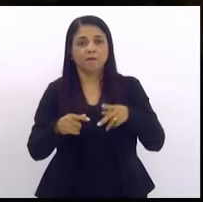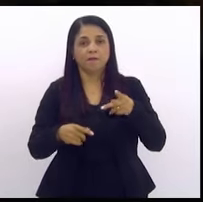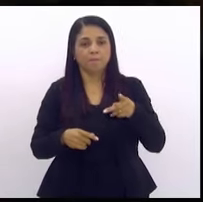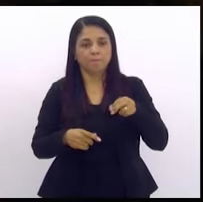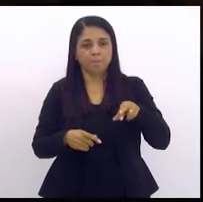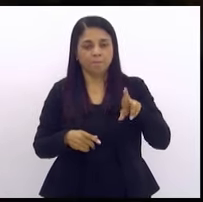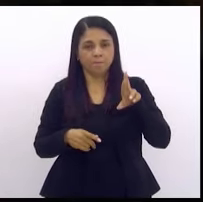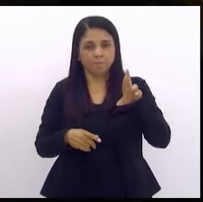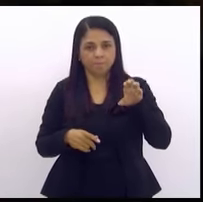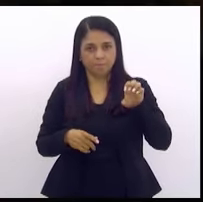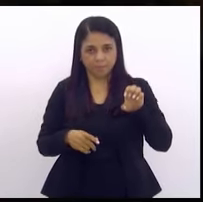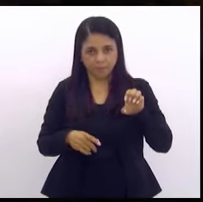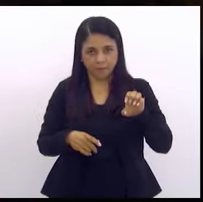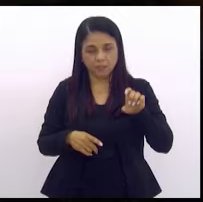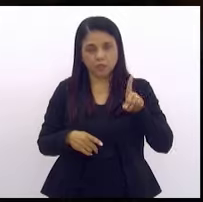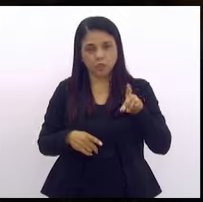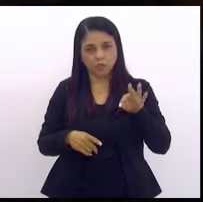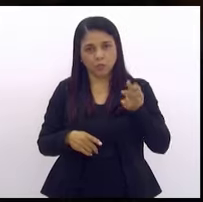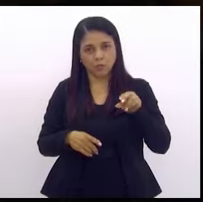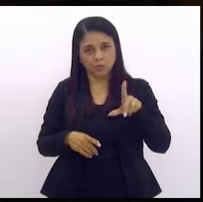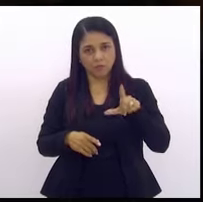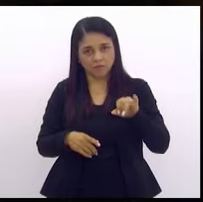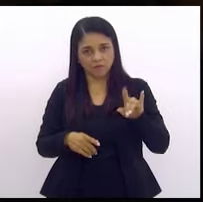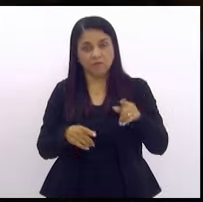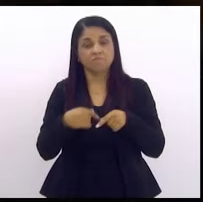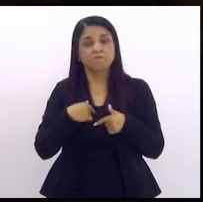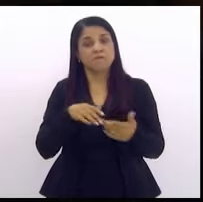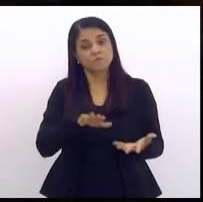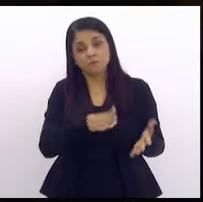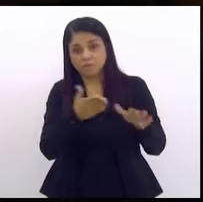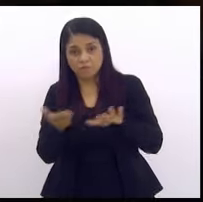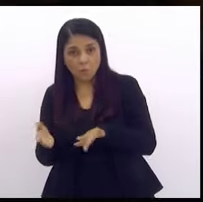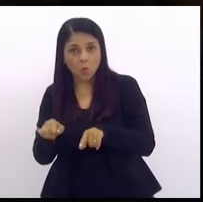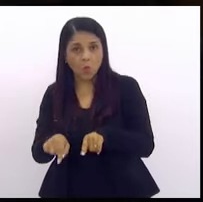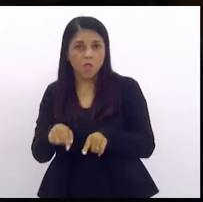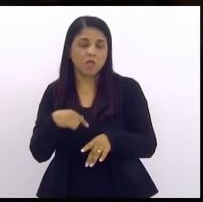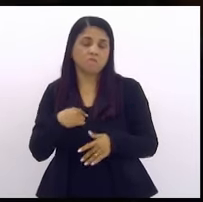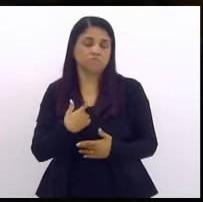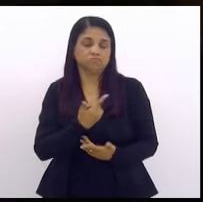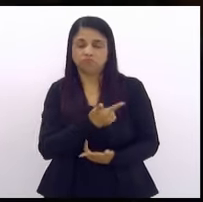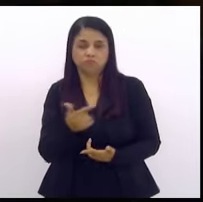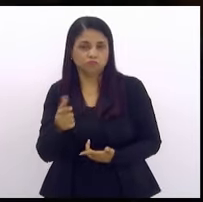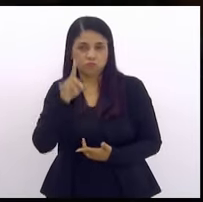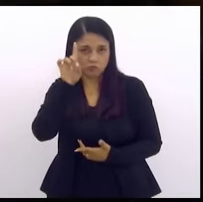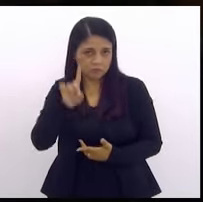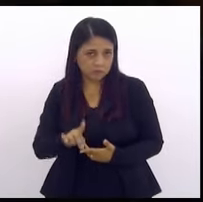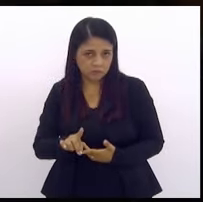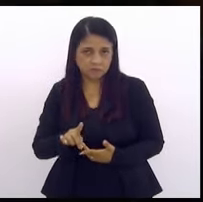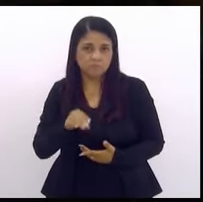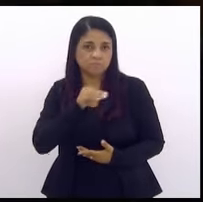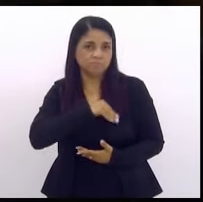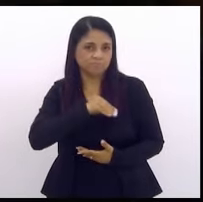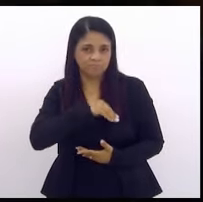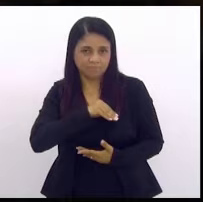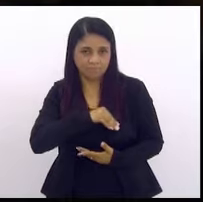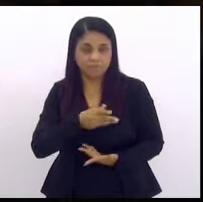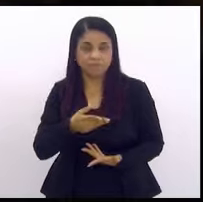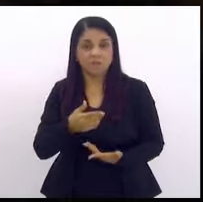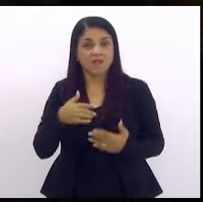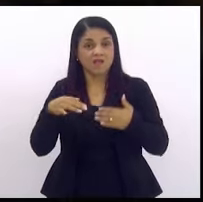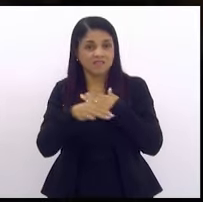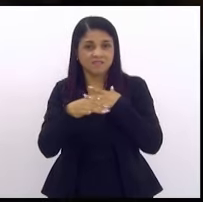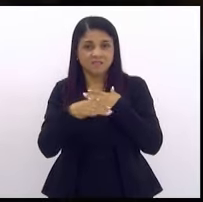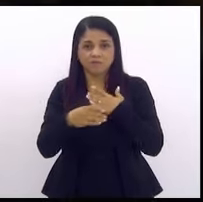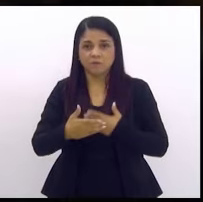morrer no transporte público, rodoviários vão ficar sem salários e seus direitos trabalhistas e a cidade vai entrar em colapso.